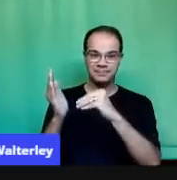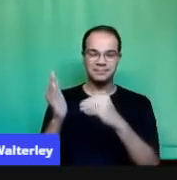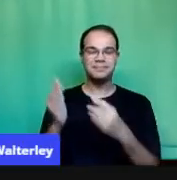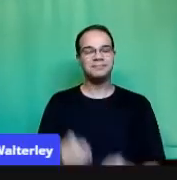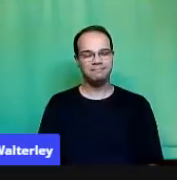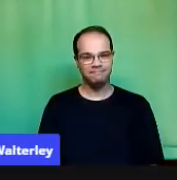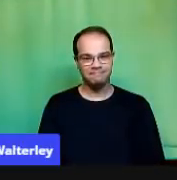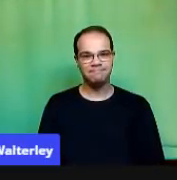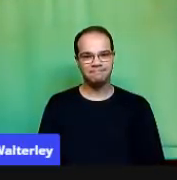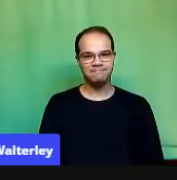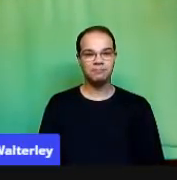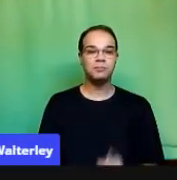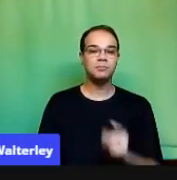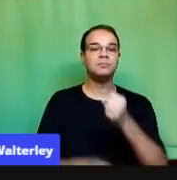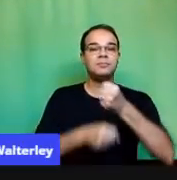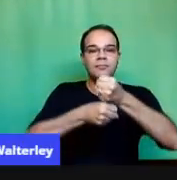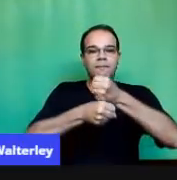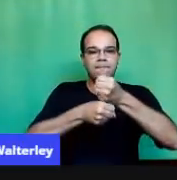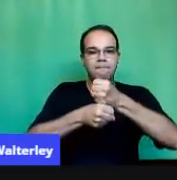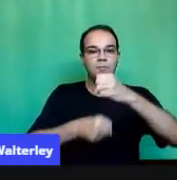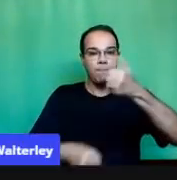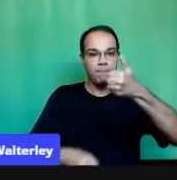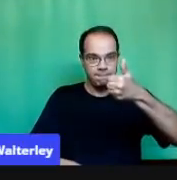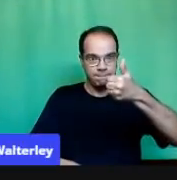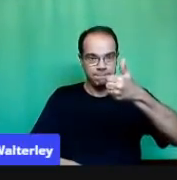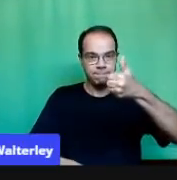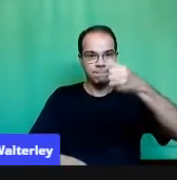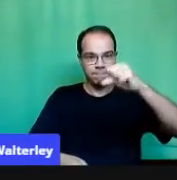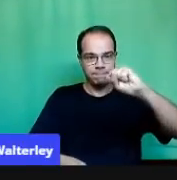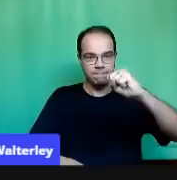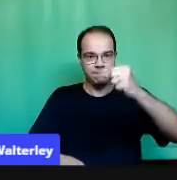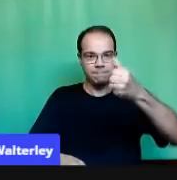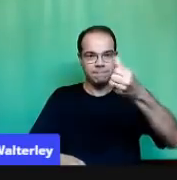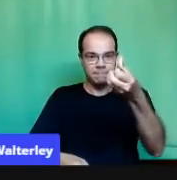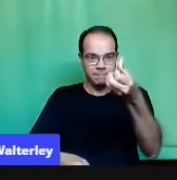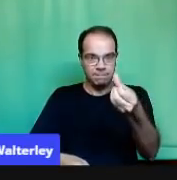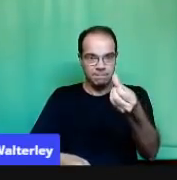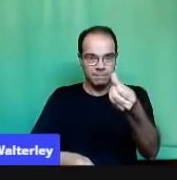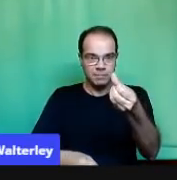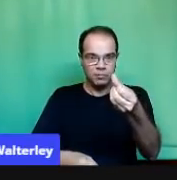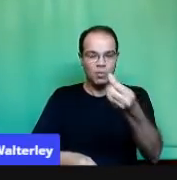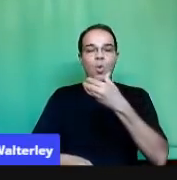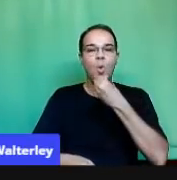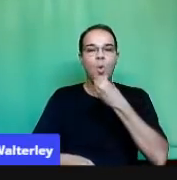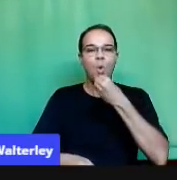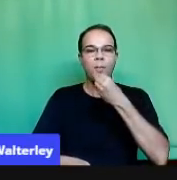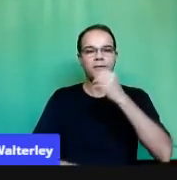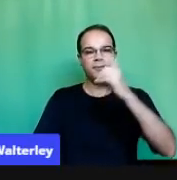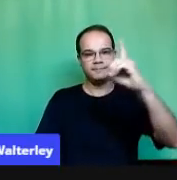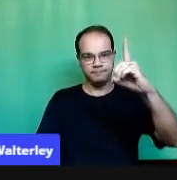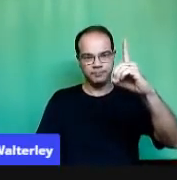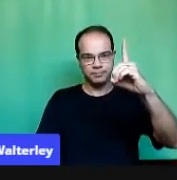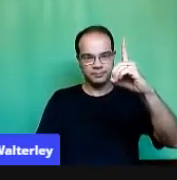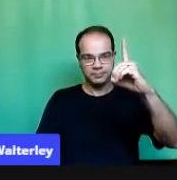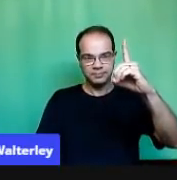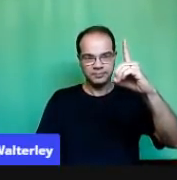1816, ela entrou como um acessório educacional. Dom João colocou a